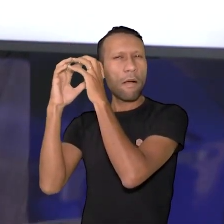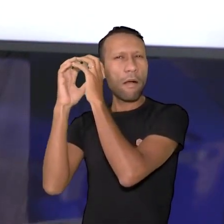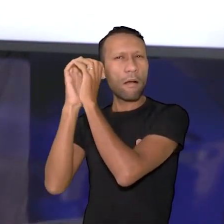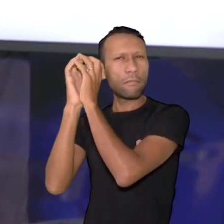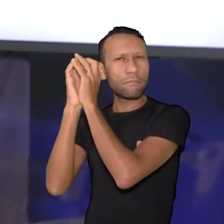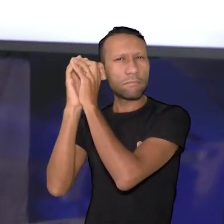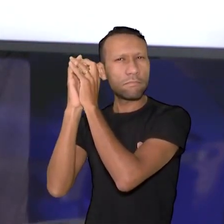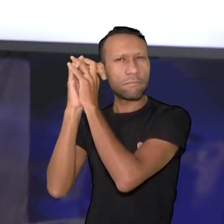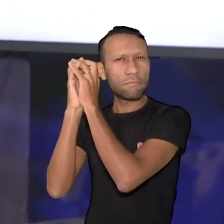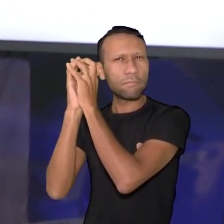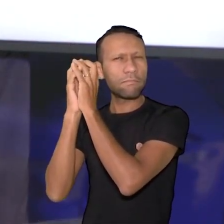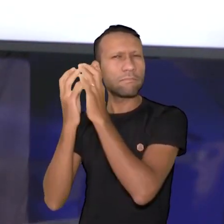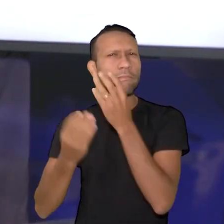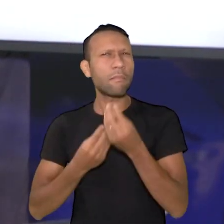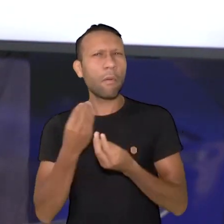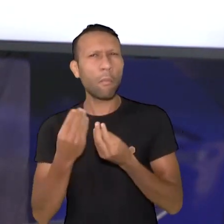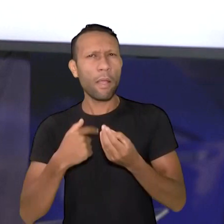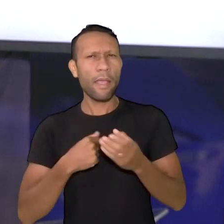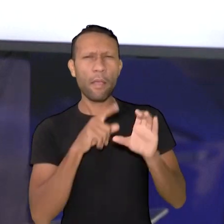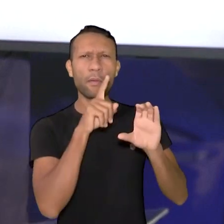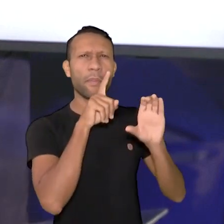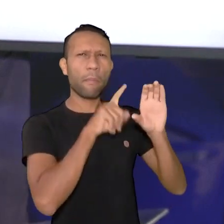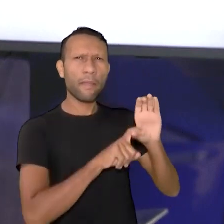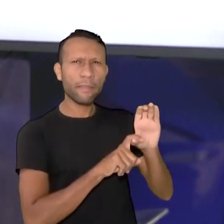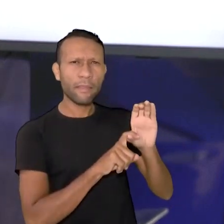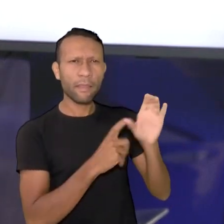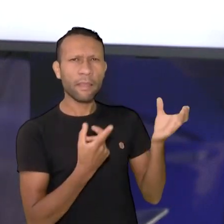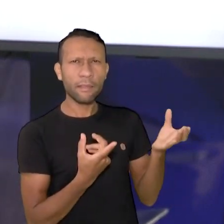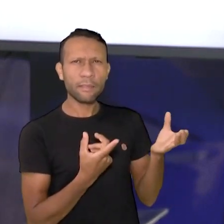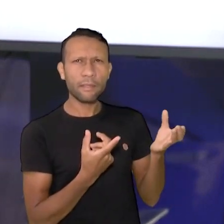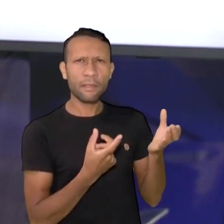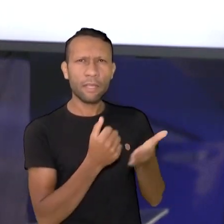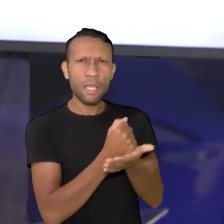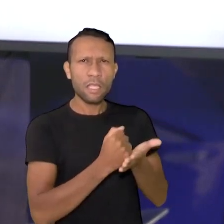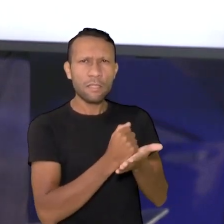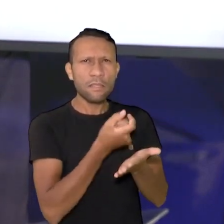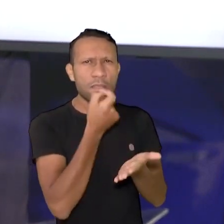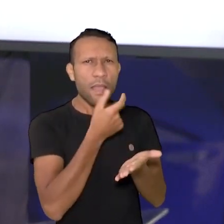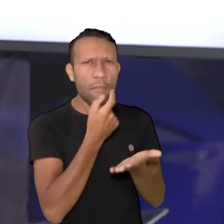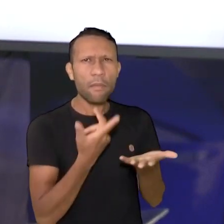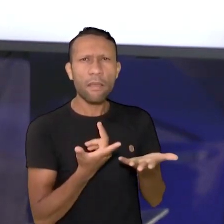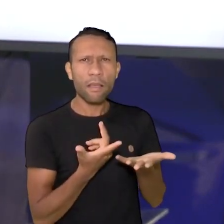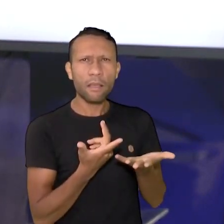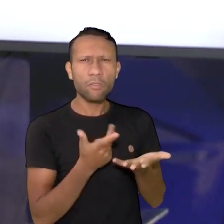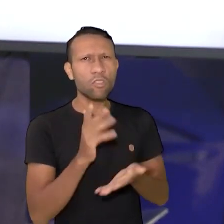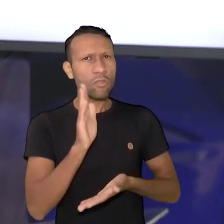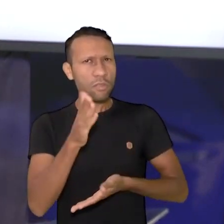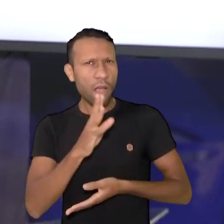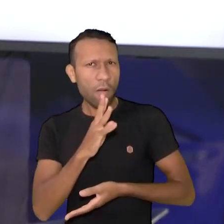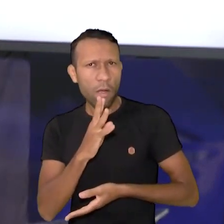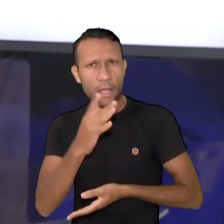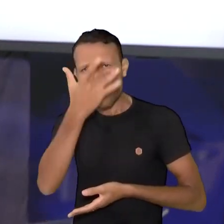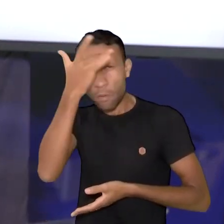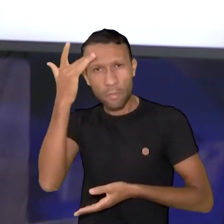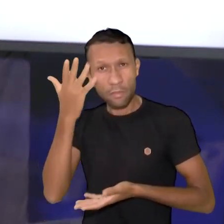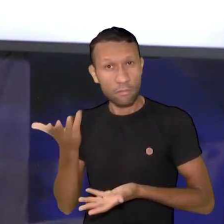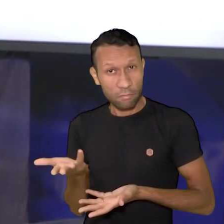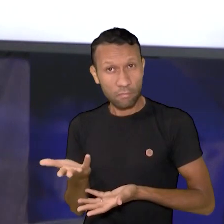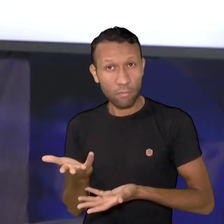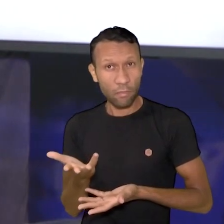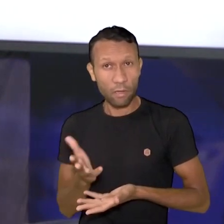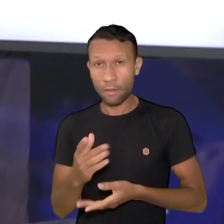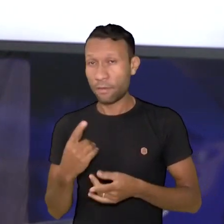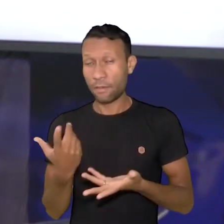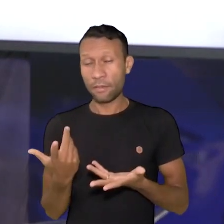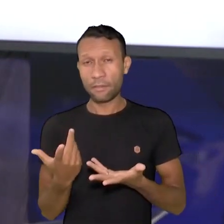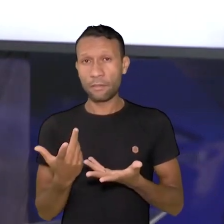fala de dependência química, o que é que seria isso? Você já ouviu alguém falar sobre isso? Já teve algum caso na comunidade que você mora? Já teve algum caso